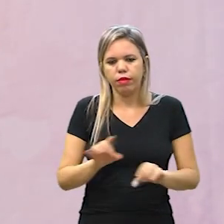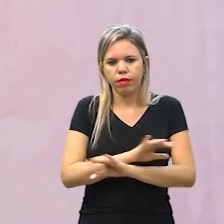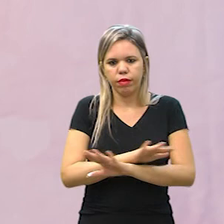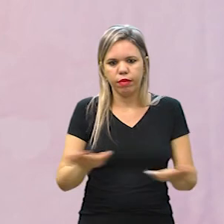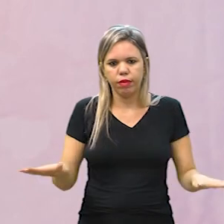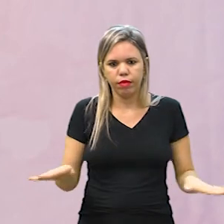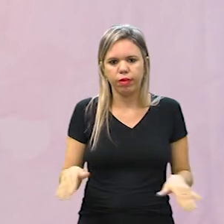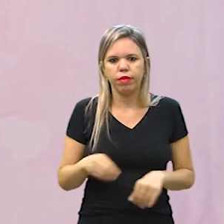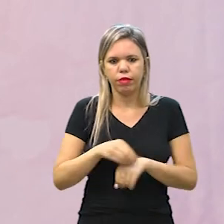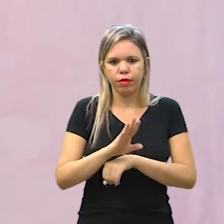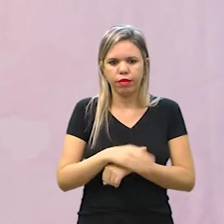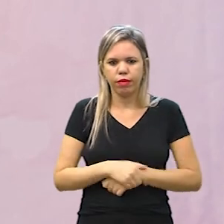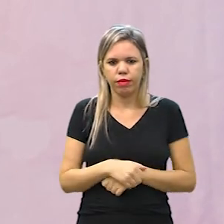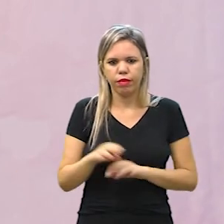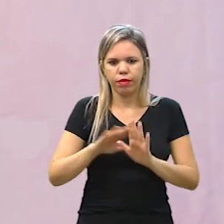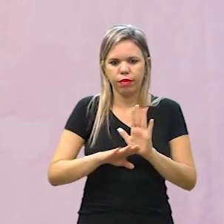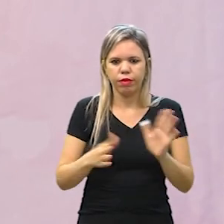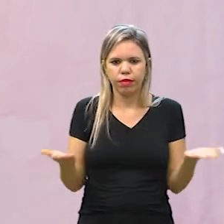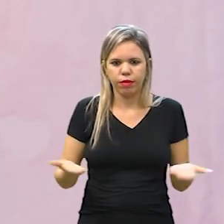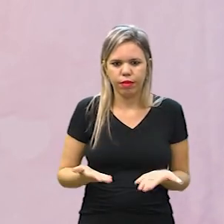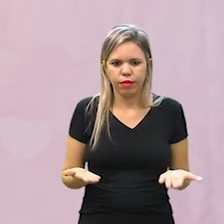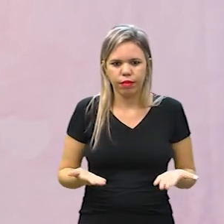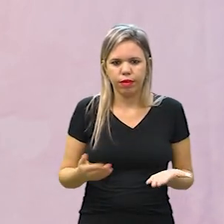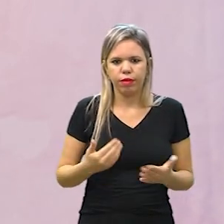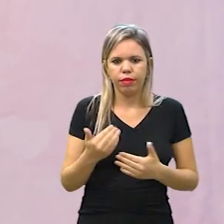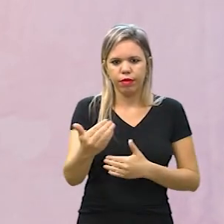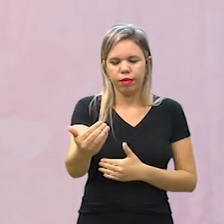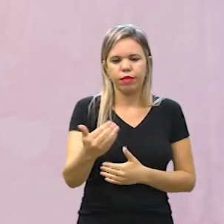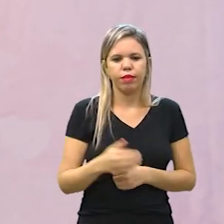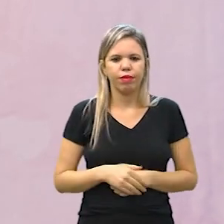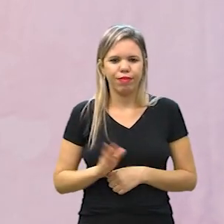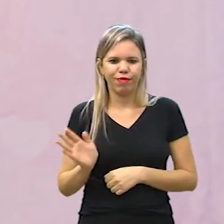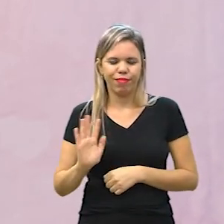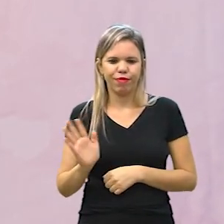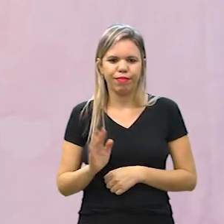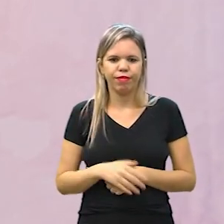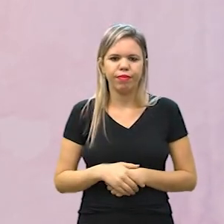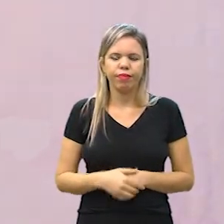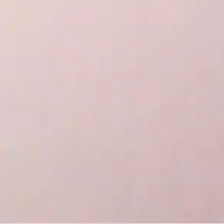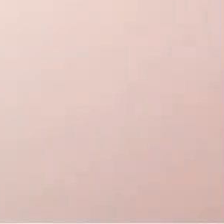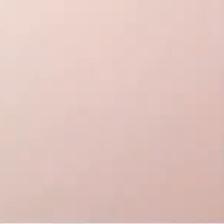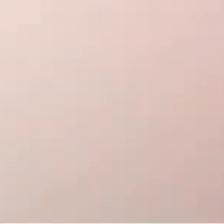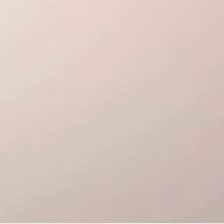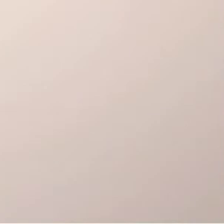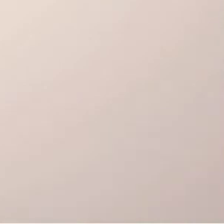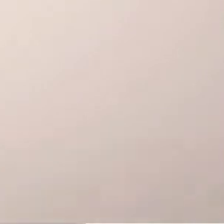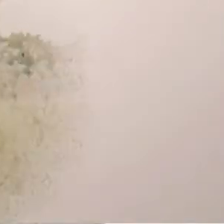A gente encerra com esse recado, então, o programa de hoje. E a gente se vê na próxima edição. Tchau!